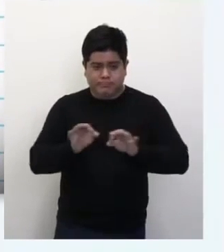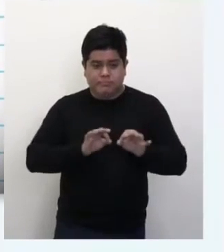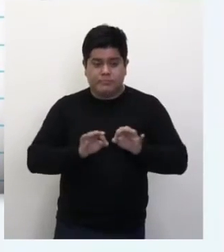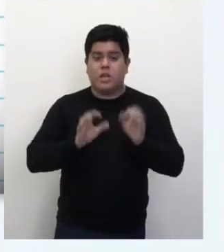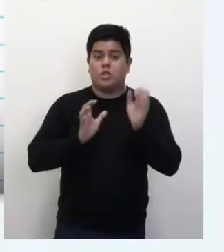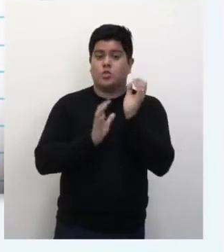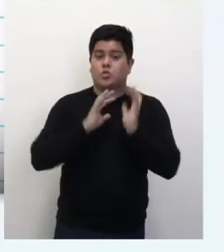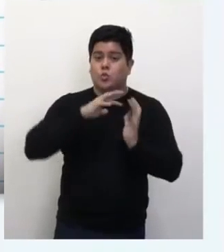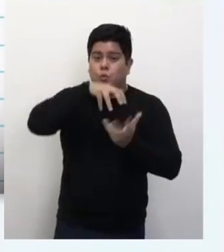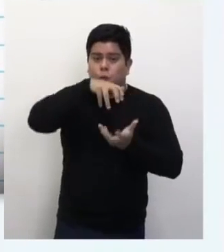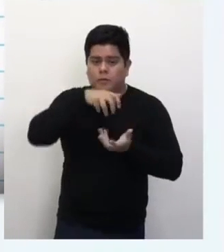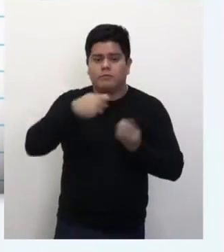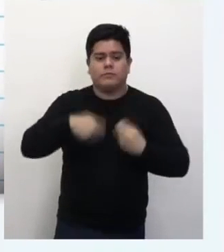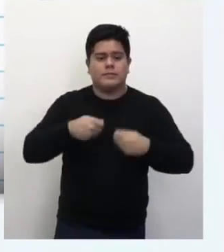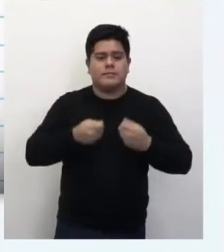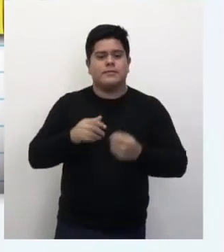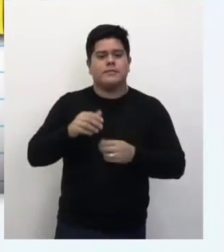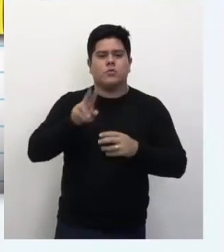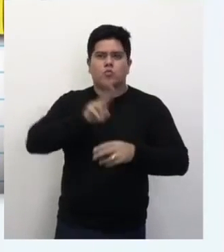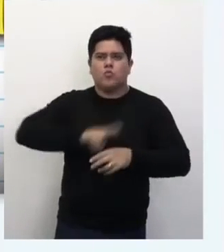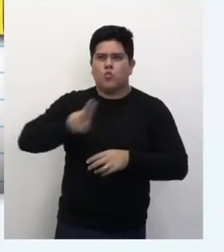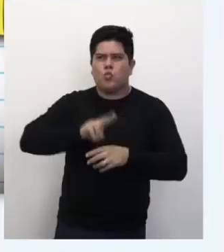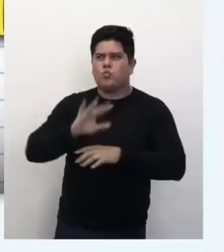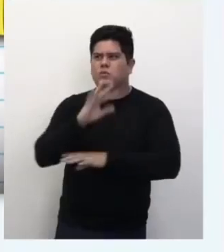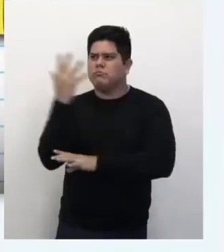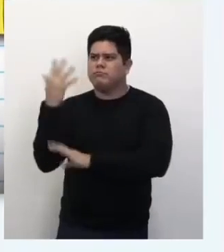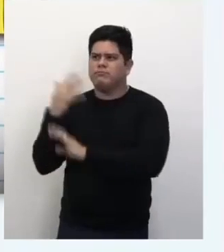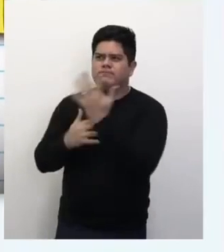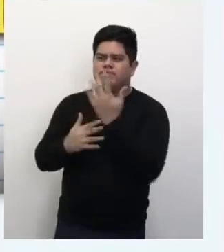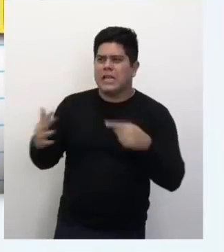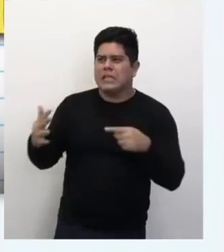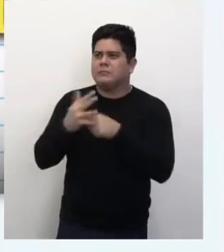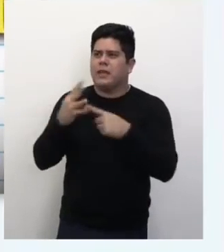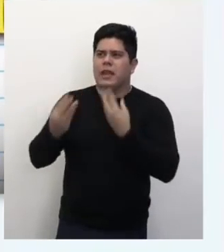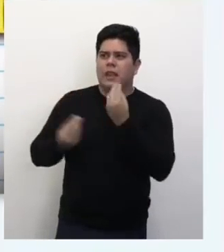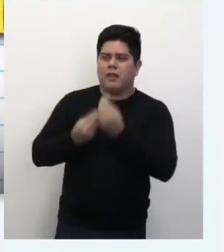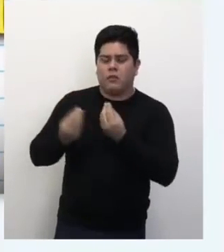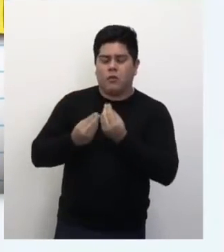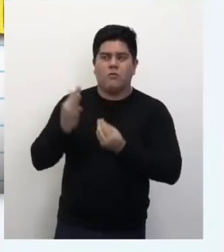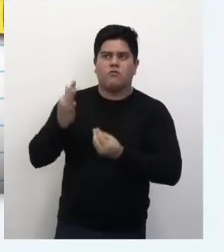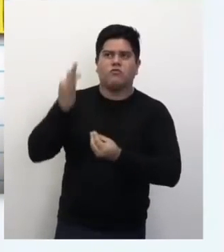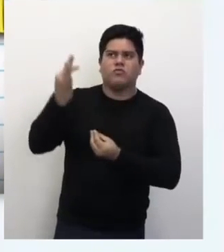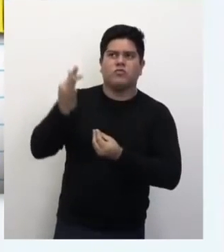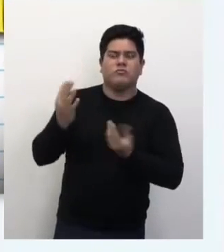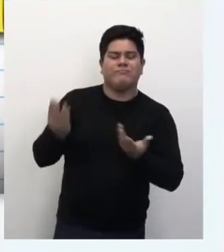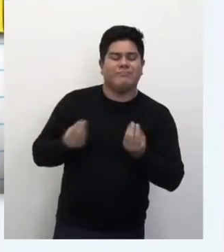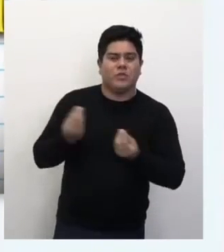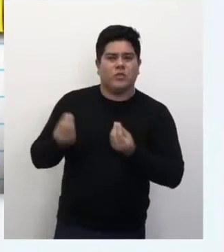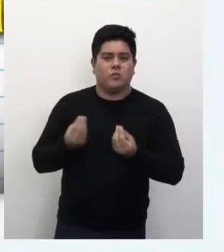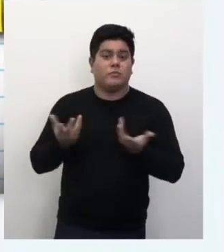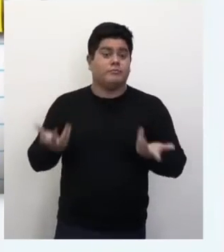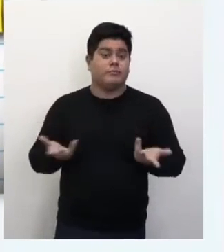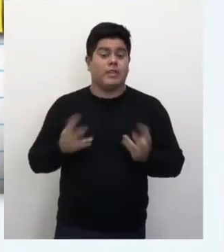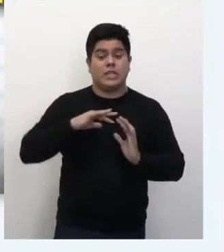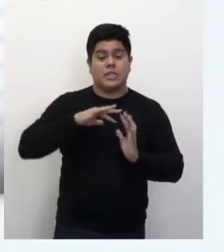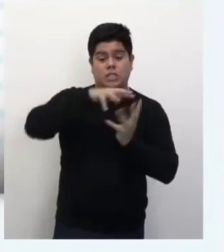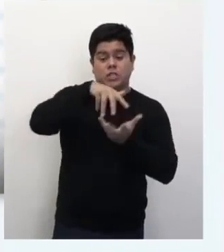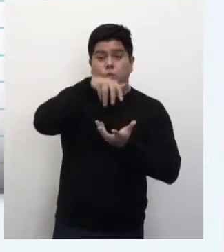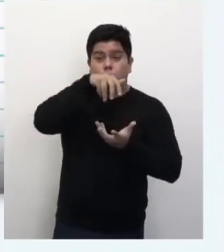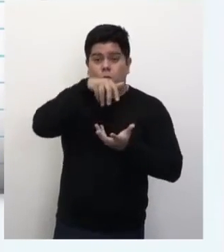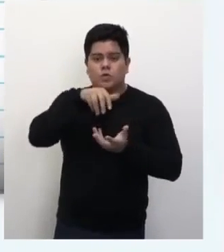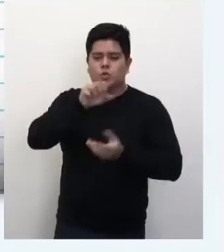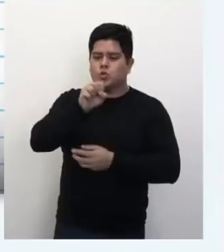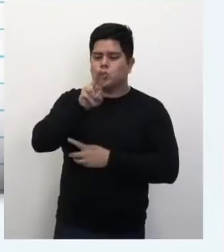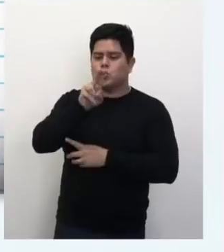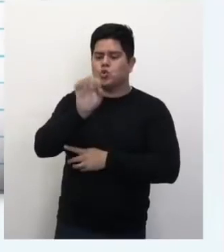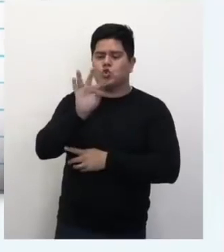forma consciente e pensando no seu impacto sobre o meio ambiente e as futuras gerações. E sustentabilidade é a palavra de ordem